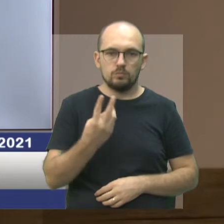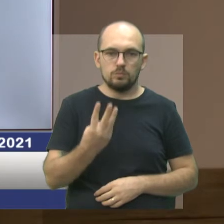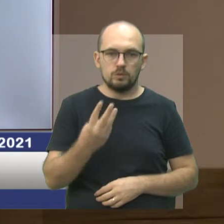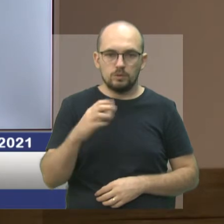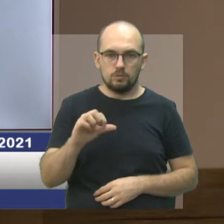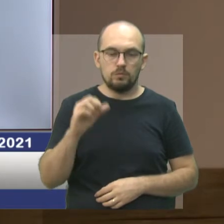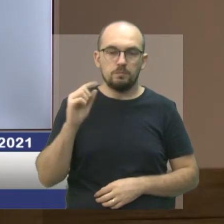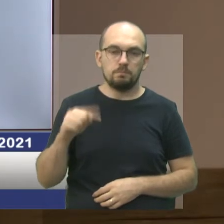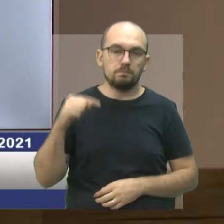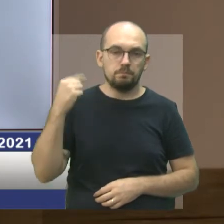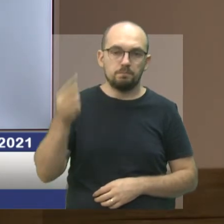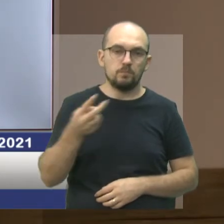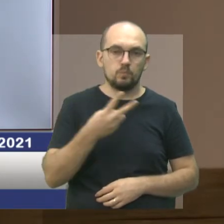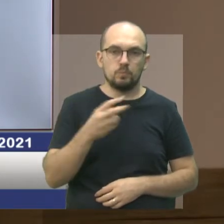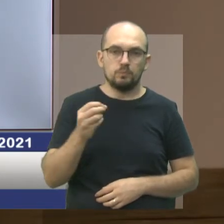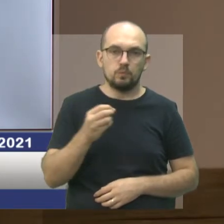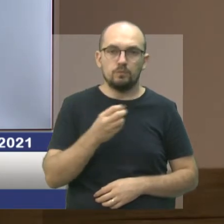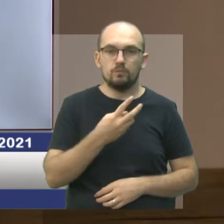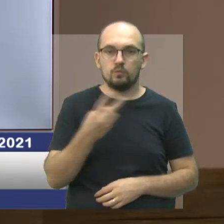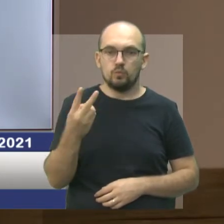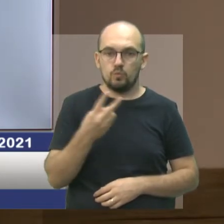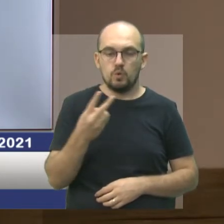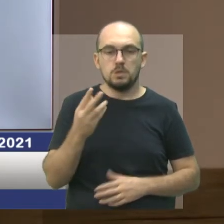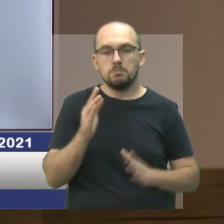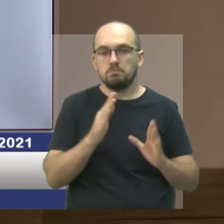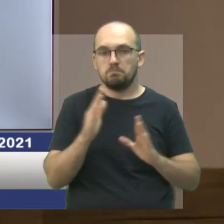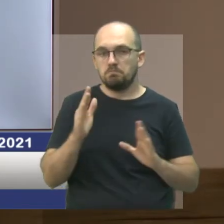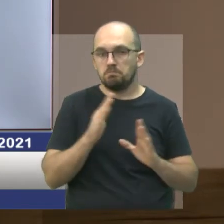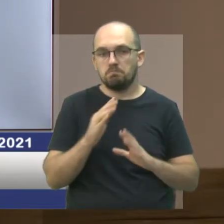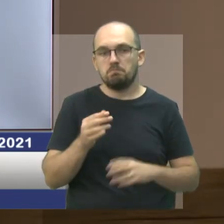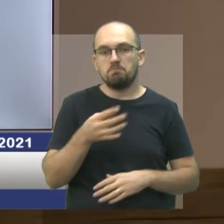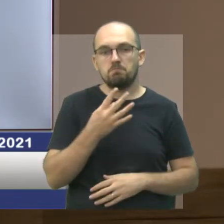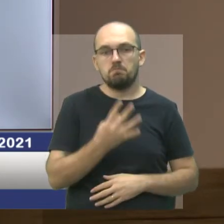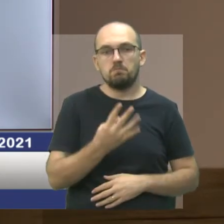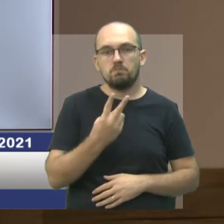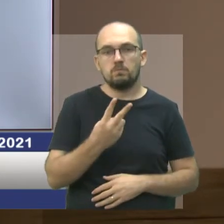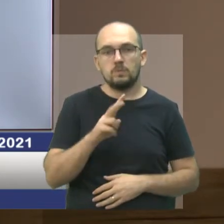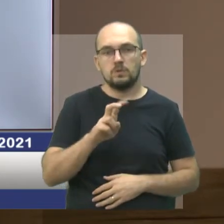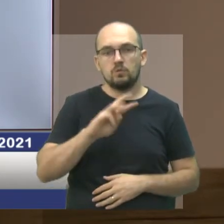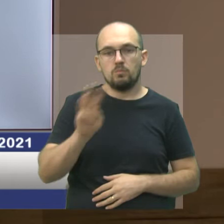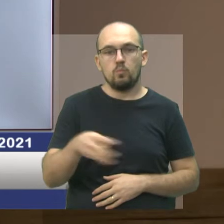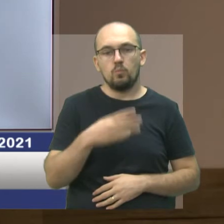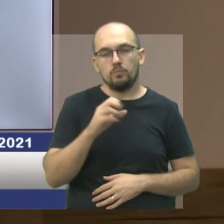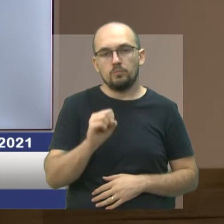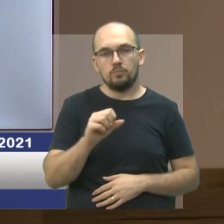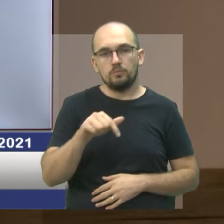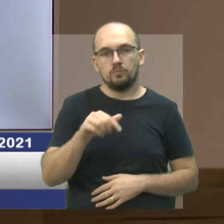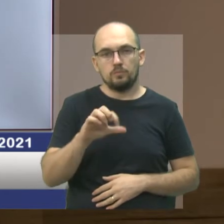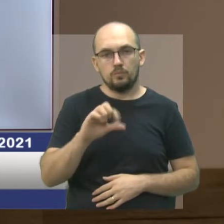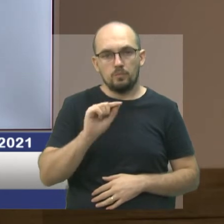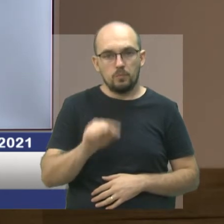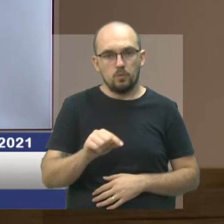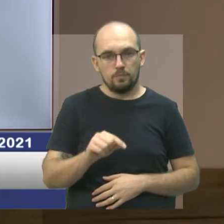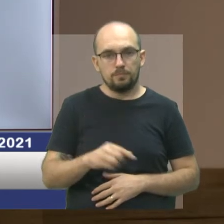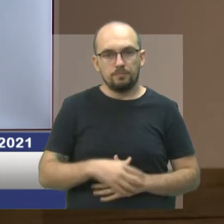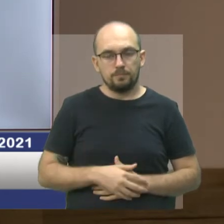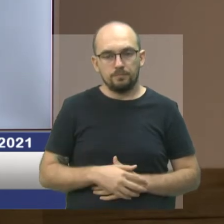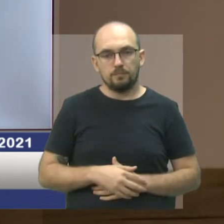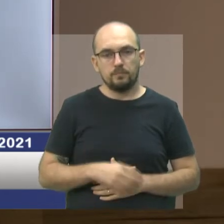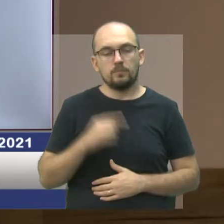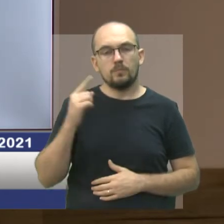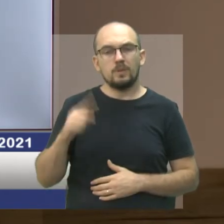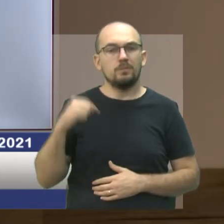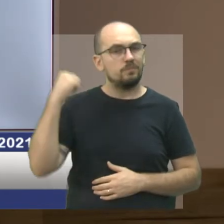Para 2022, nós estamos prevendo, então, as 425 milhões 879 mil.